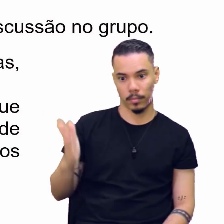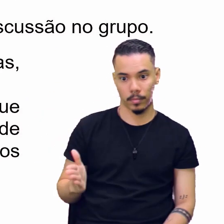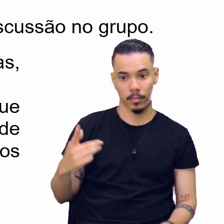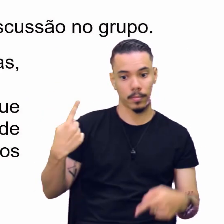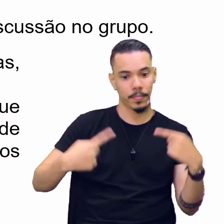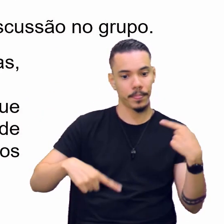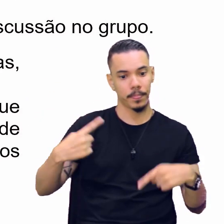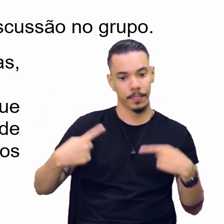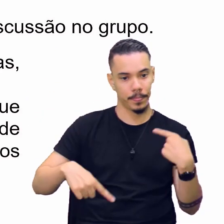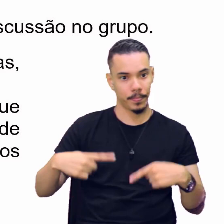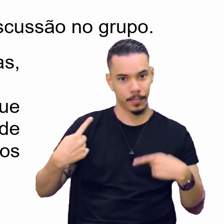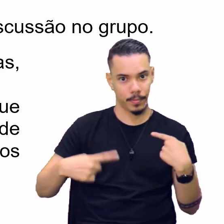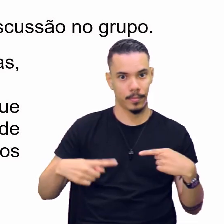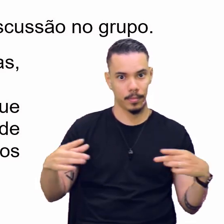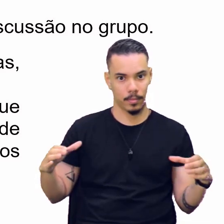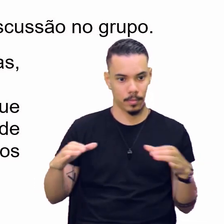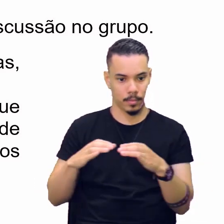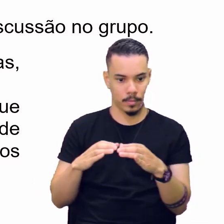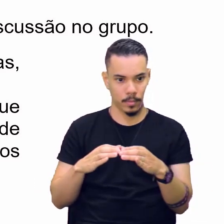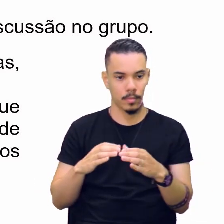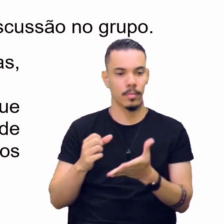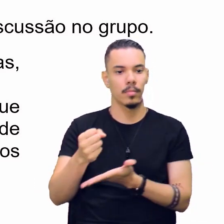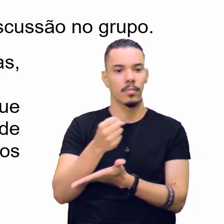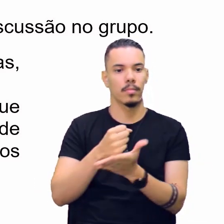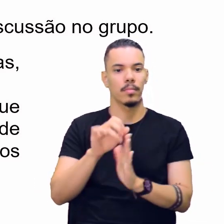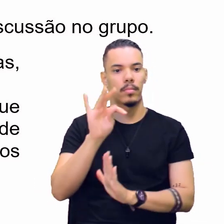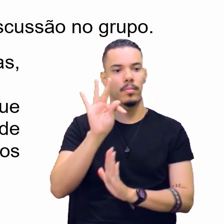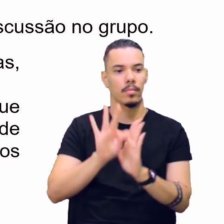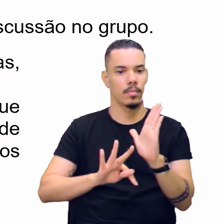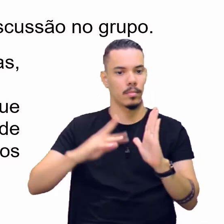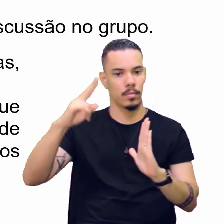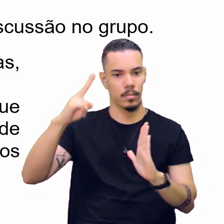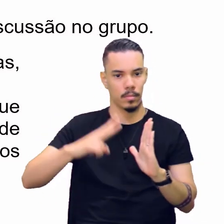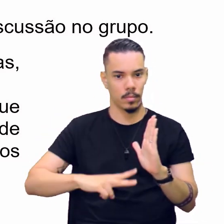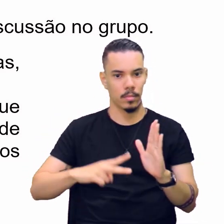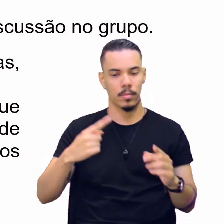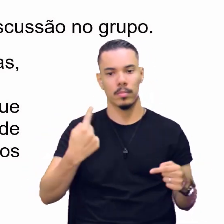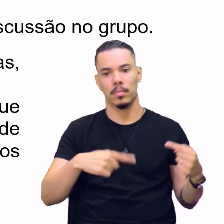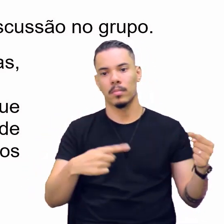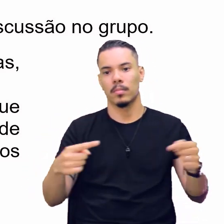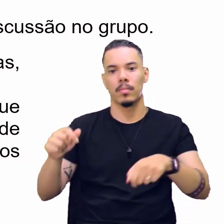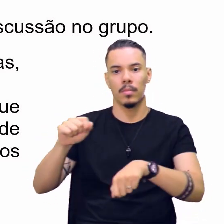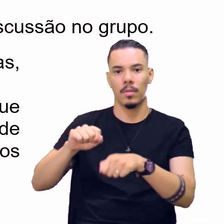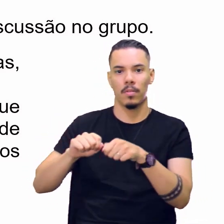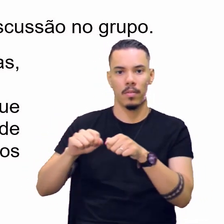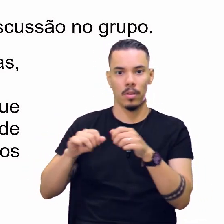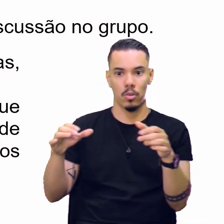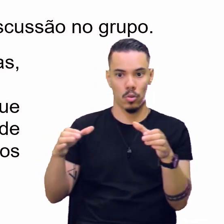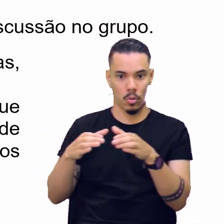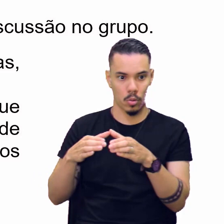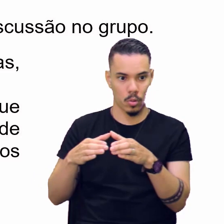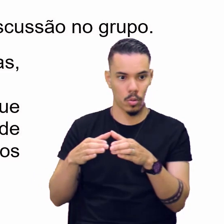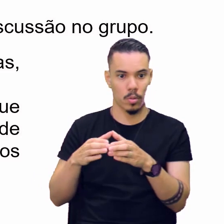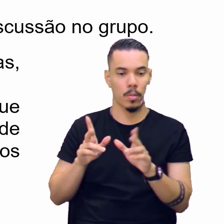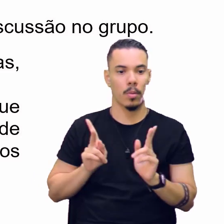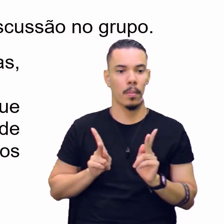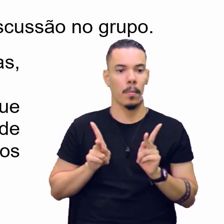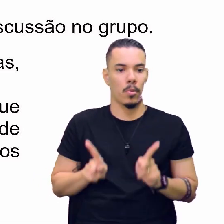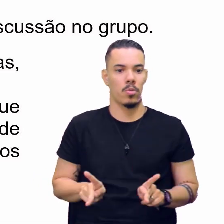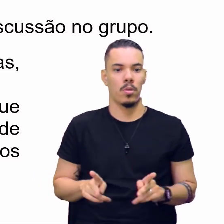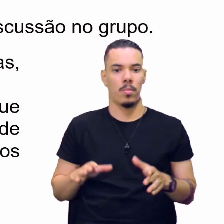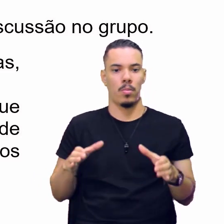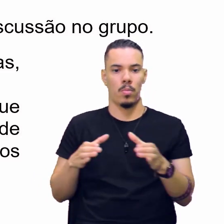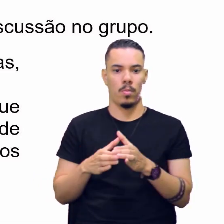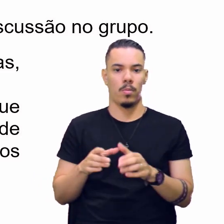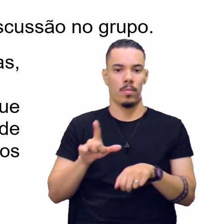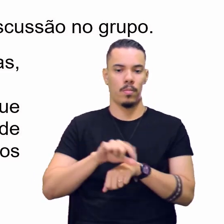discussão, tá certo? Com base nos textos lidos e nas discussões feitas em classe, defina o posicionamento do grupo